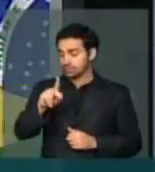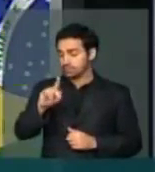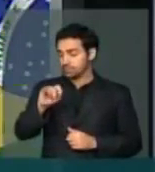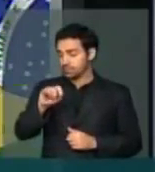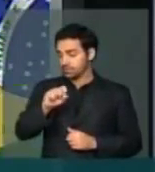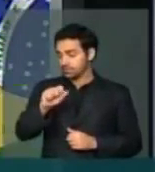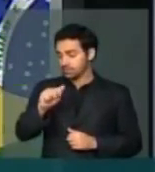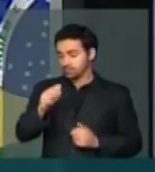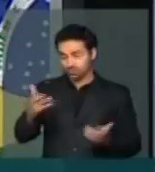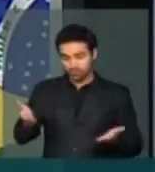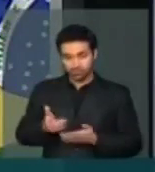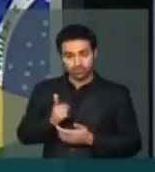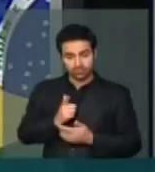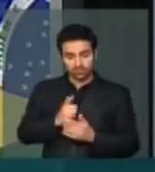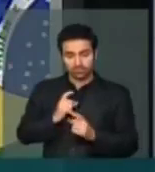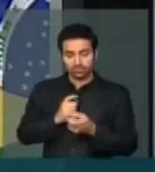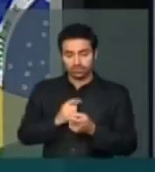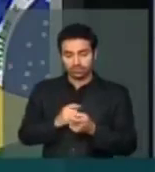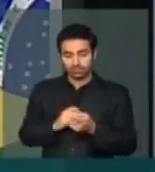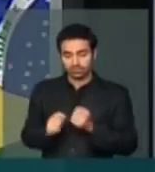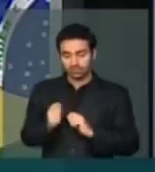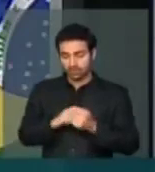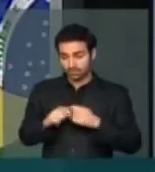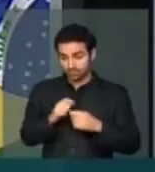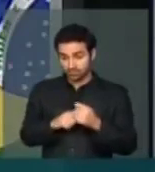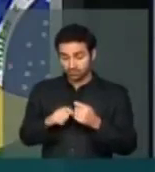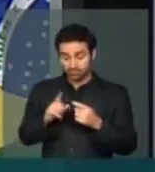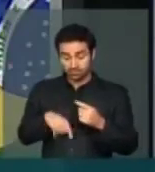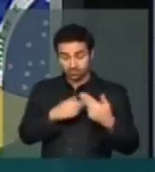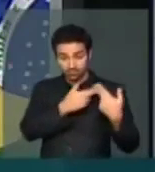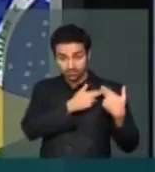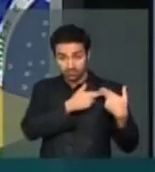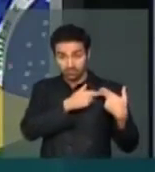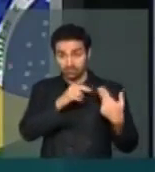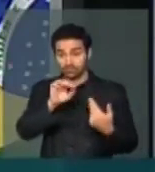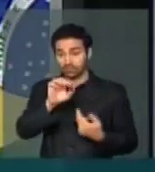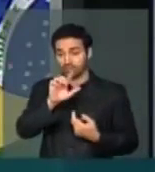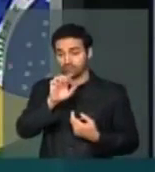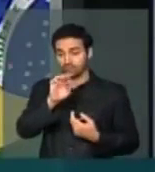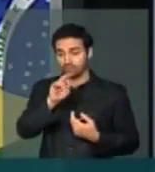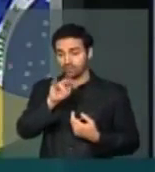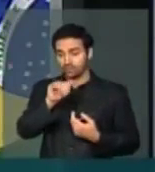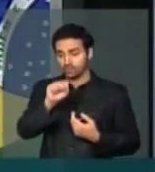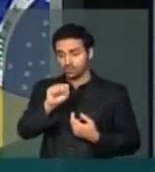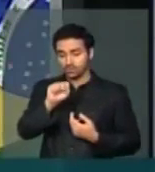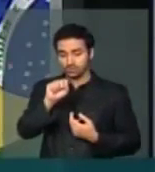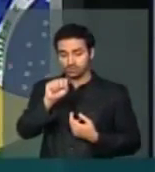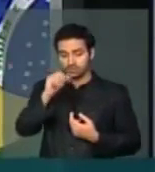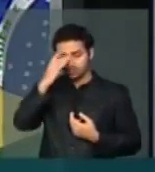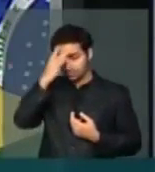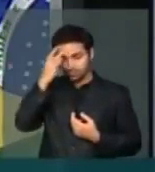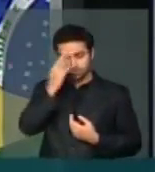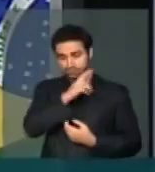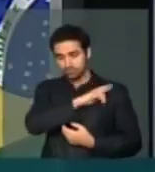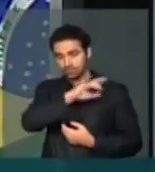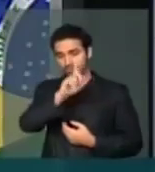hoje administrada diretamente pela Eletrobras, com um gestor que mora no Rio de Janeiro,